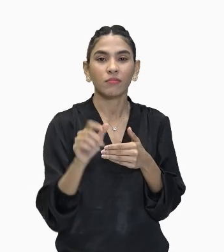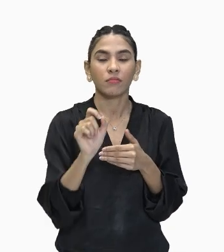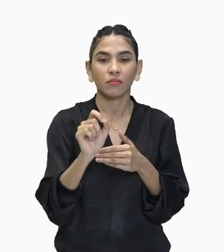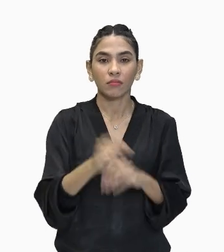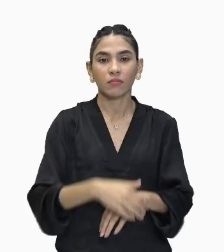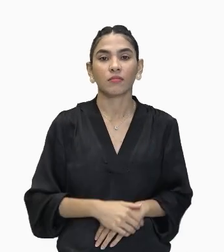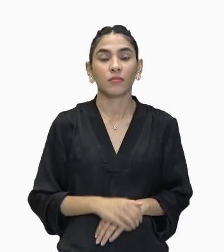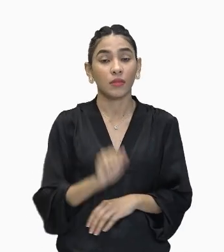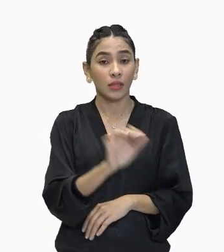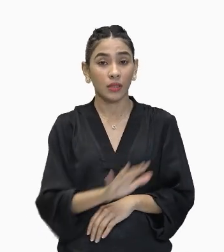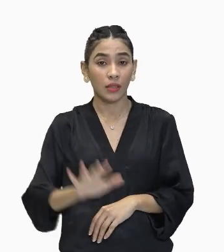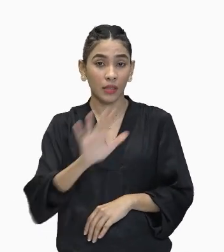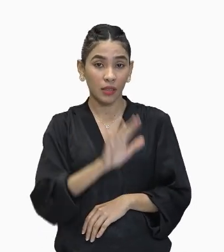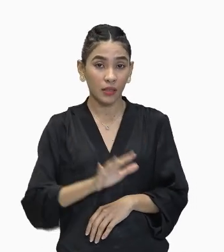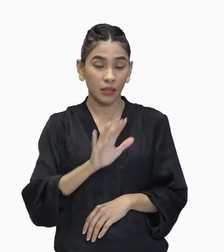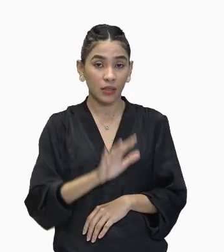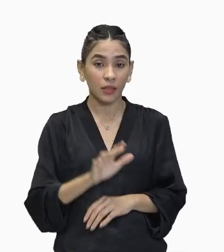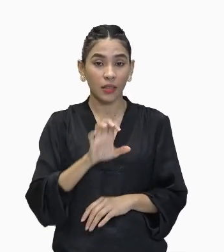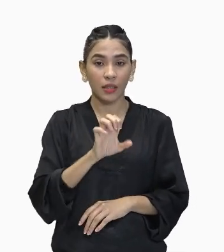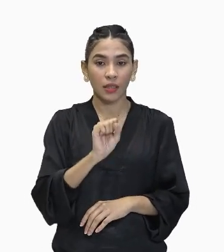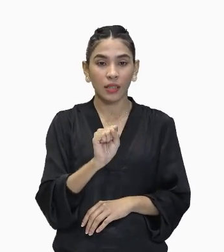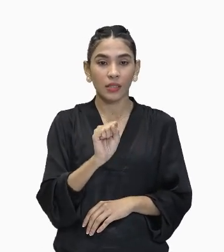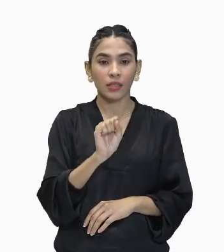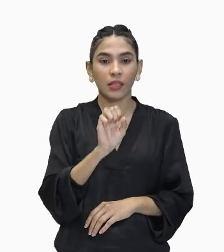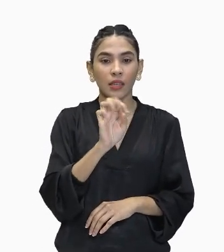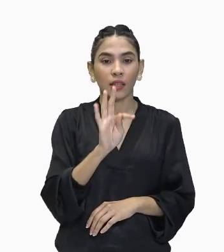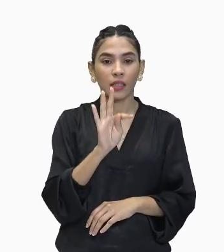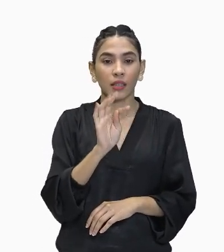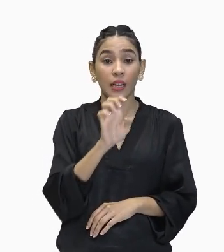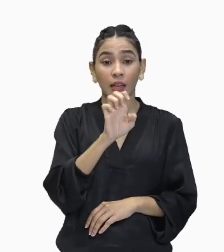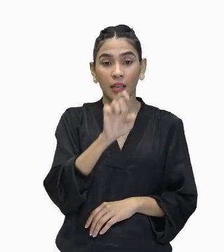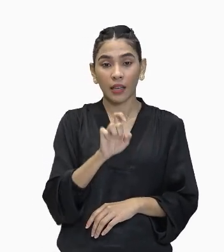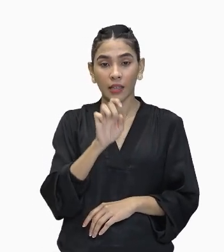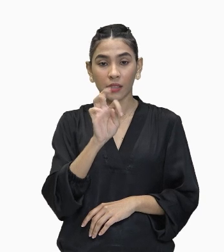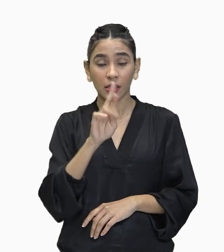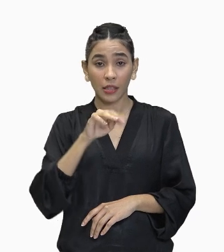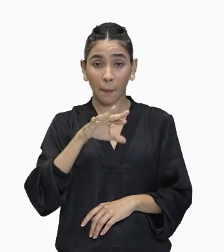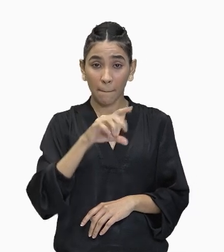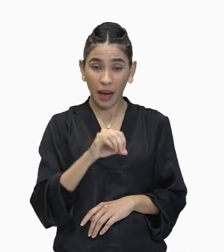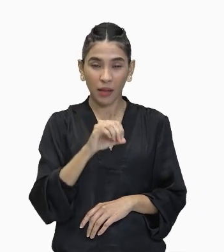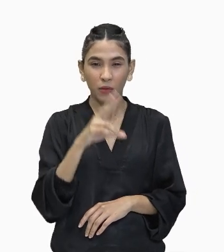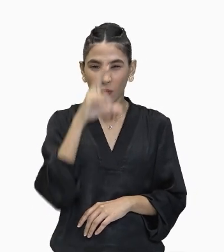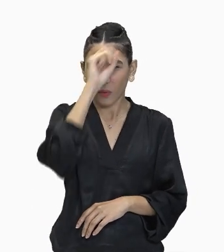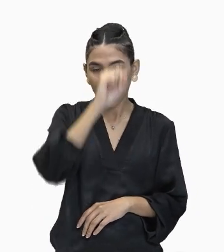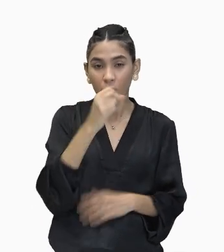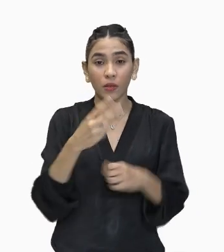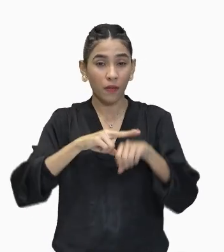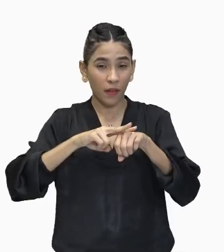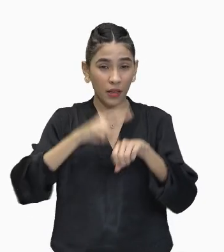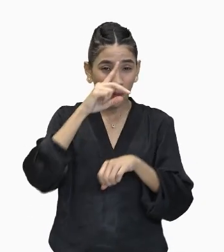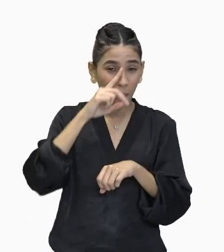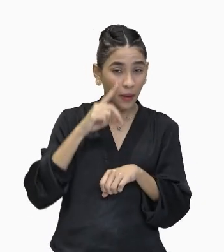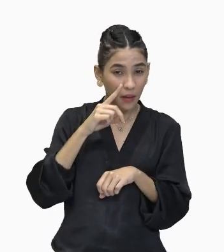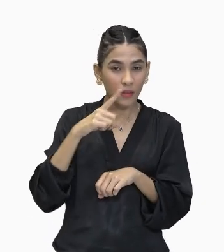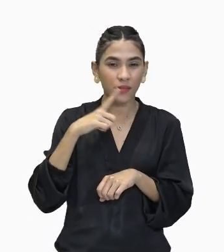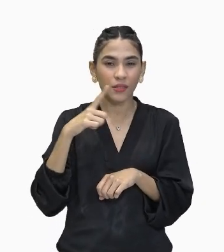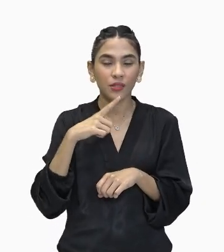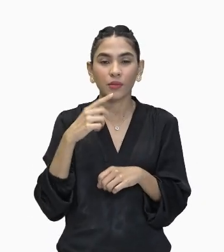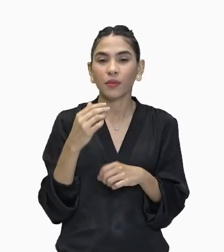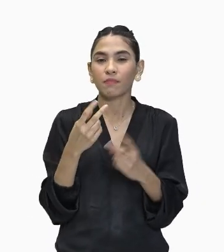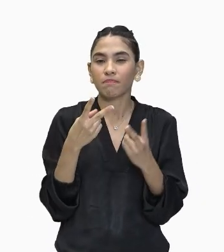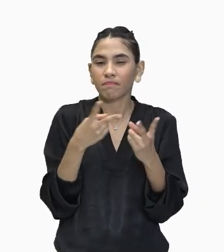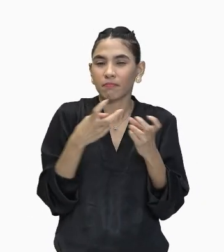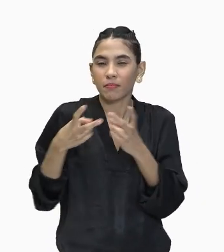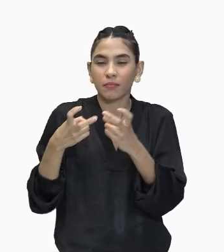um nacionalismo extremado, né? Então, os verde-amarelos aí, né, do verde-amarelismo, eles tinham essa visão